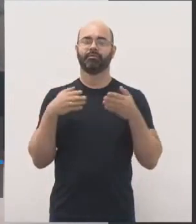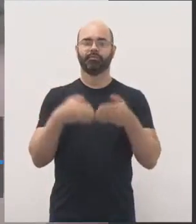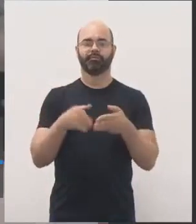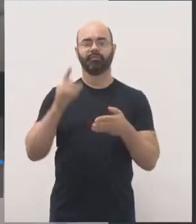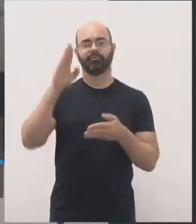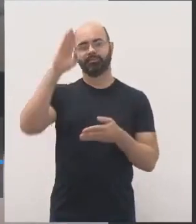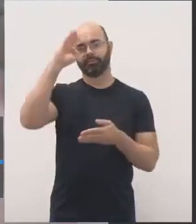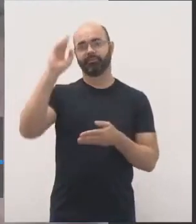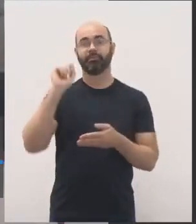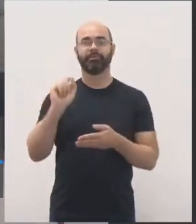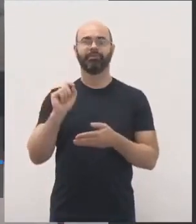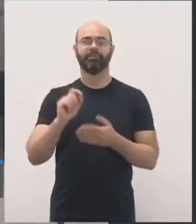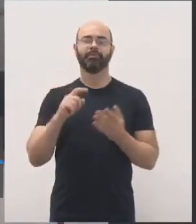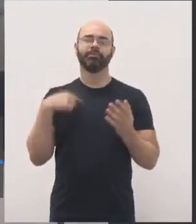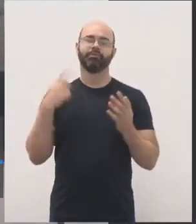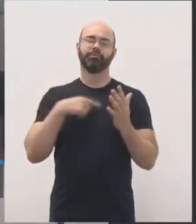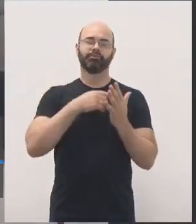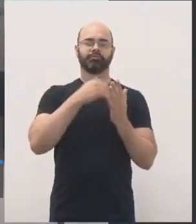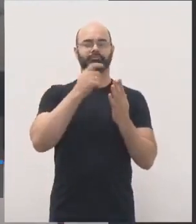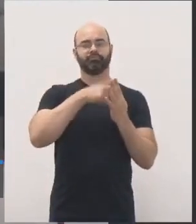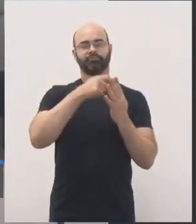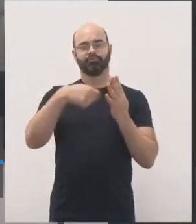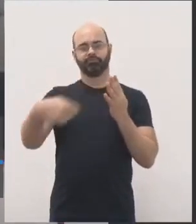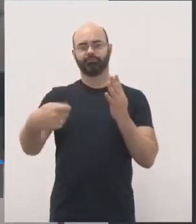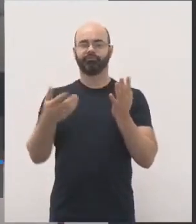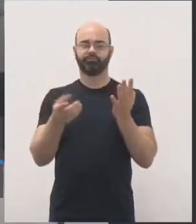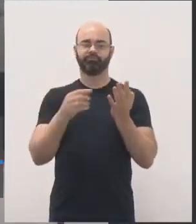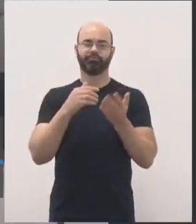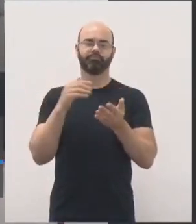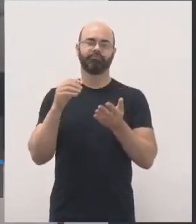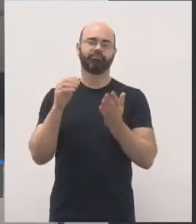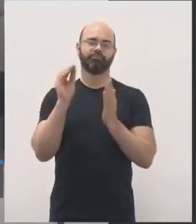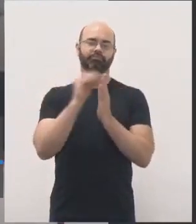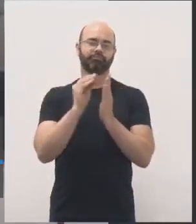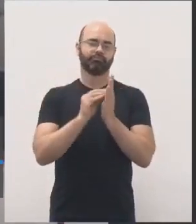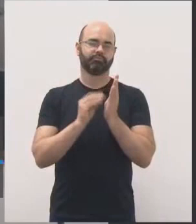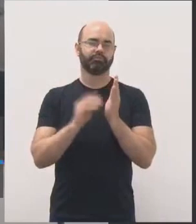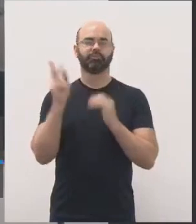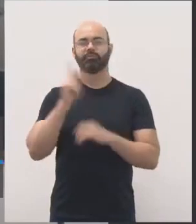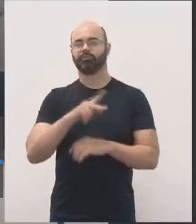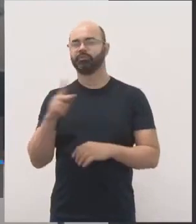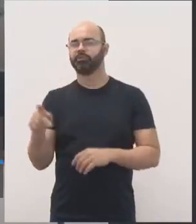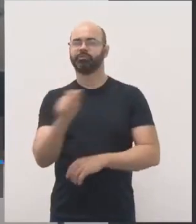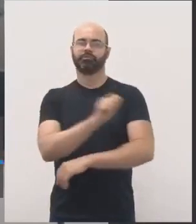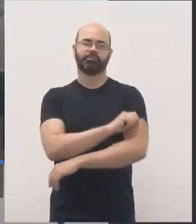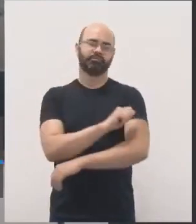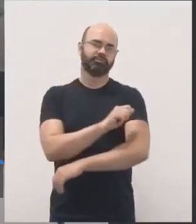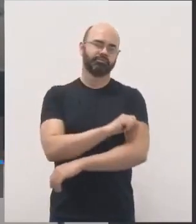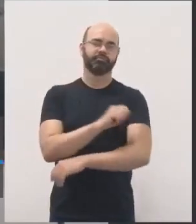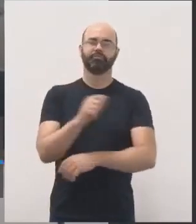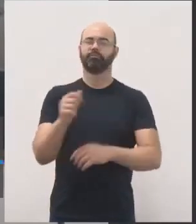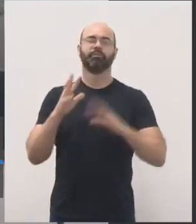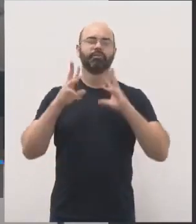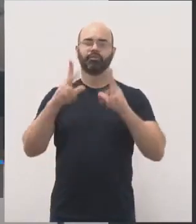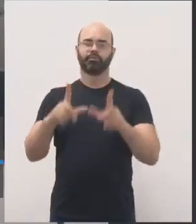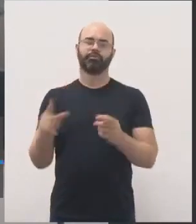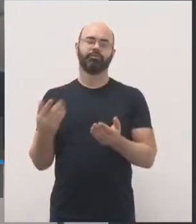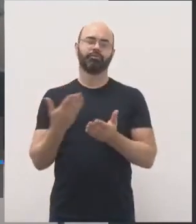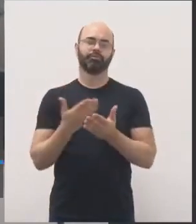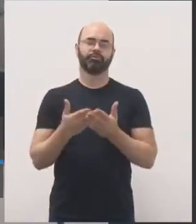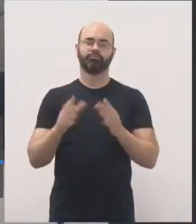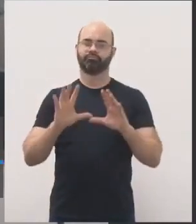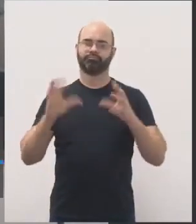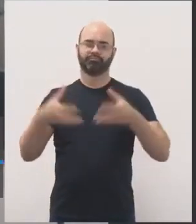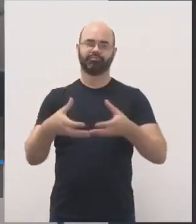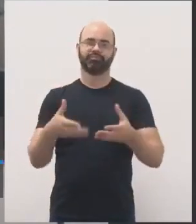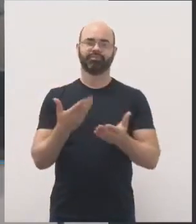né? Nós vamos ter um calendário aí de ações que vão envolver professores, estudantes e toda a comunidade escolar. Então, estou muito